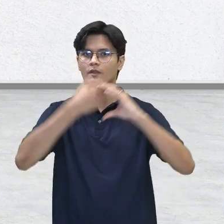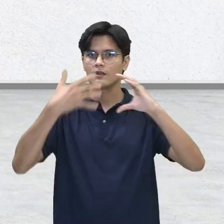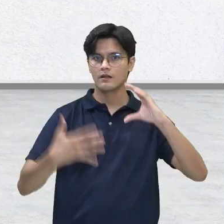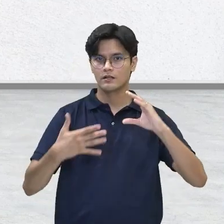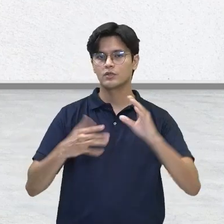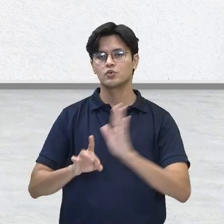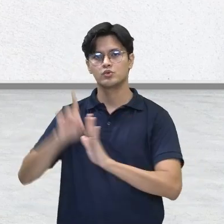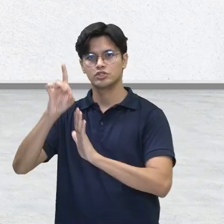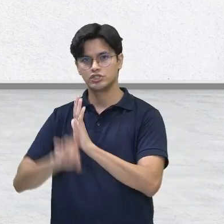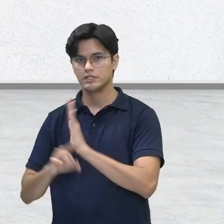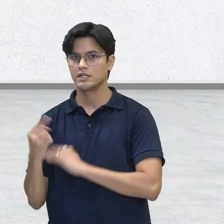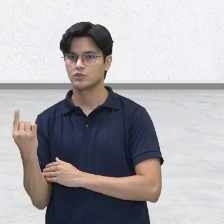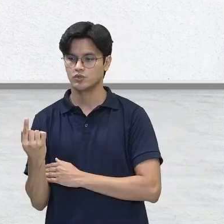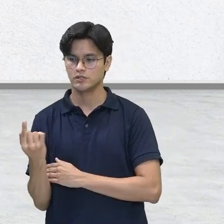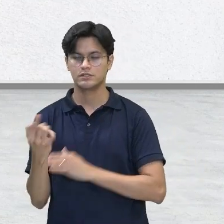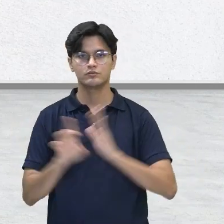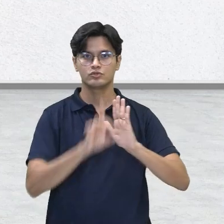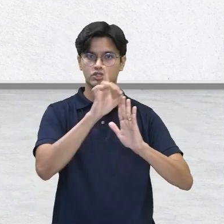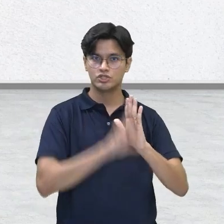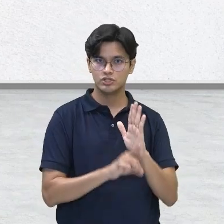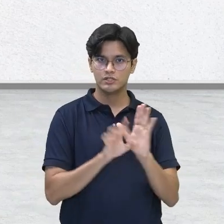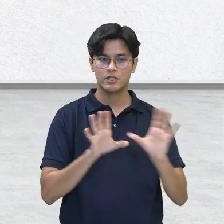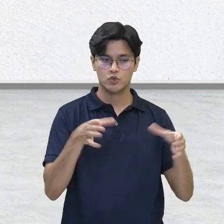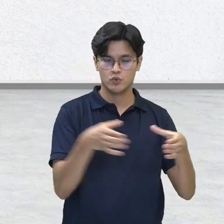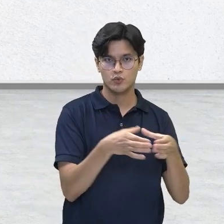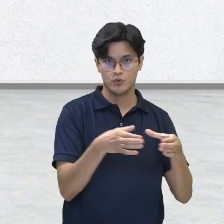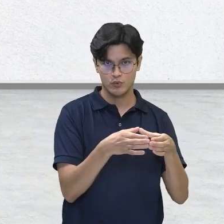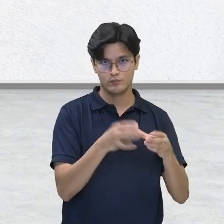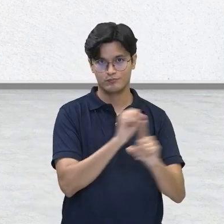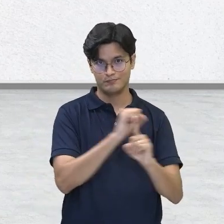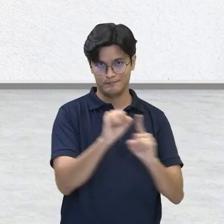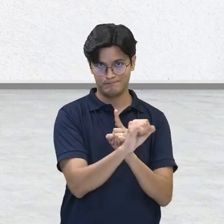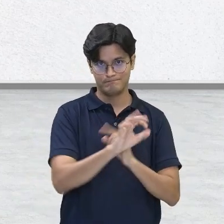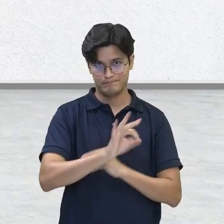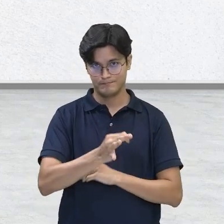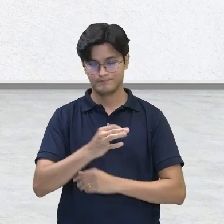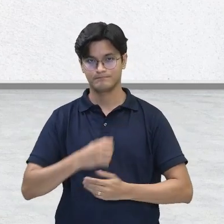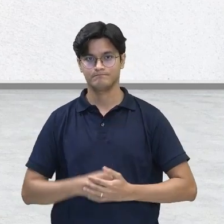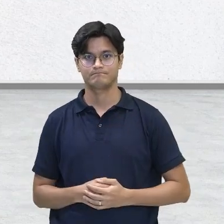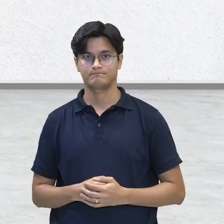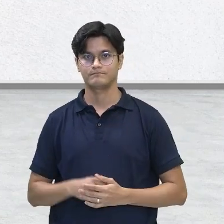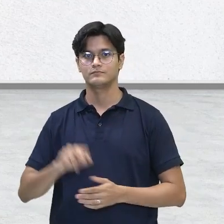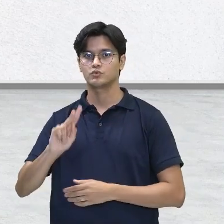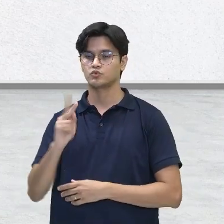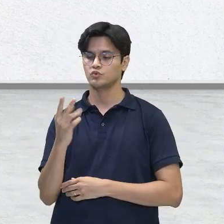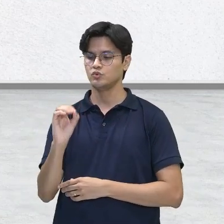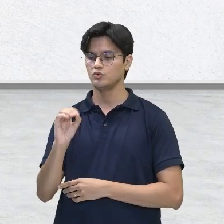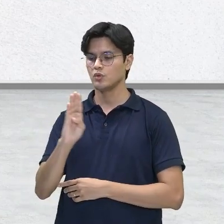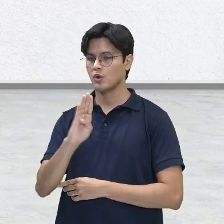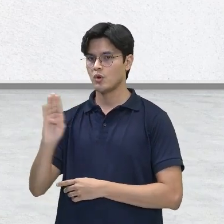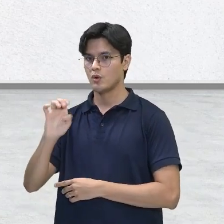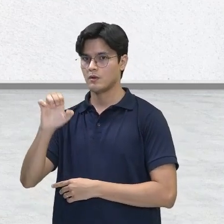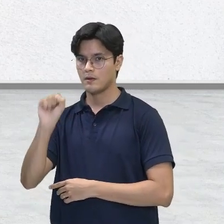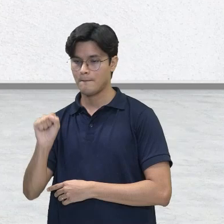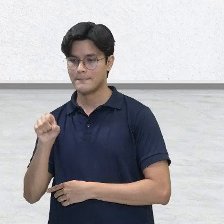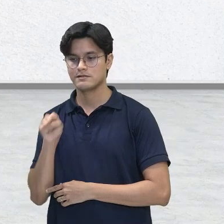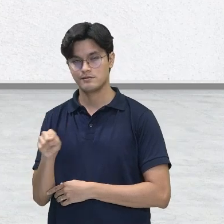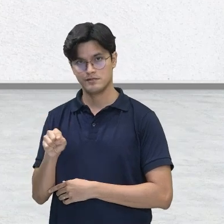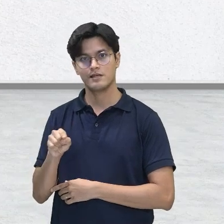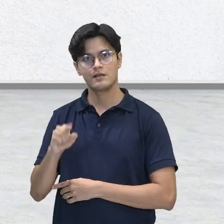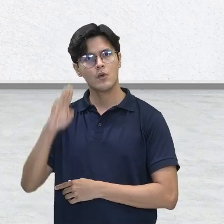direitos coletivos. Hobbes diz o seguinte: Hobbes prioriza a segurança coletiva sobre os